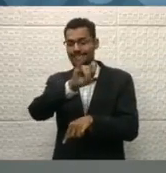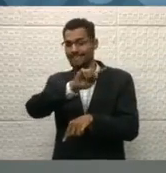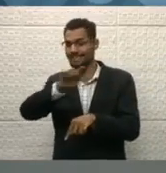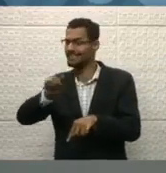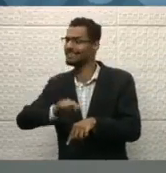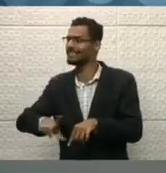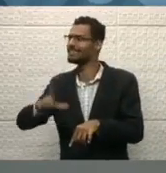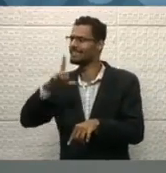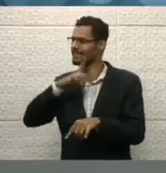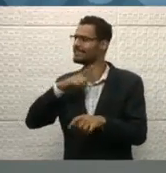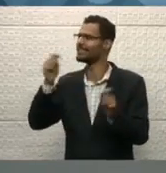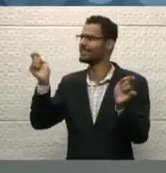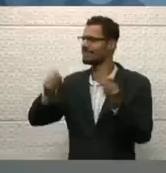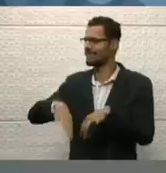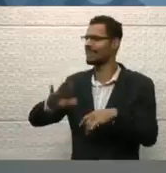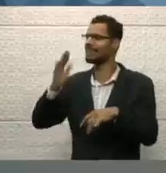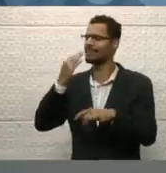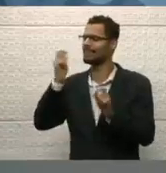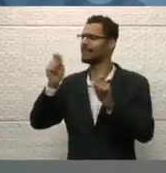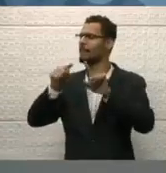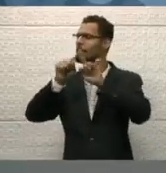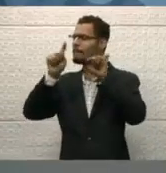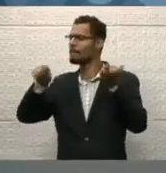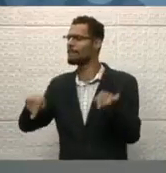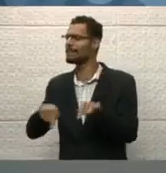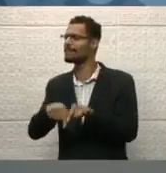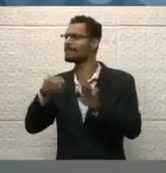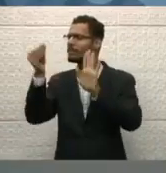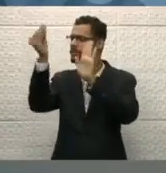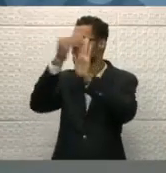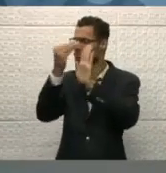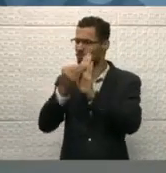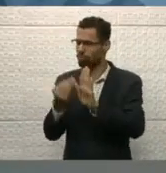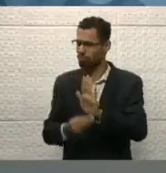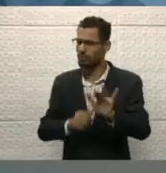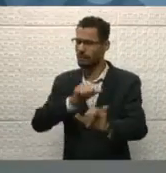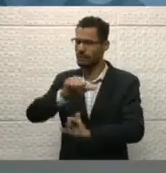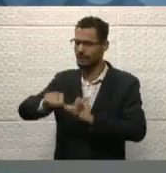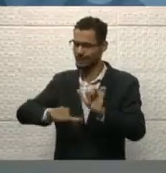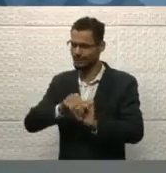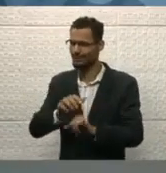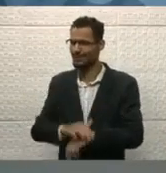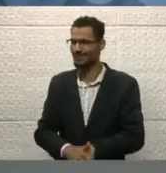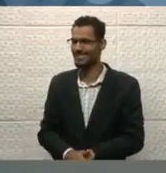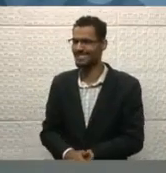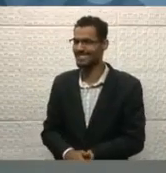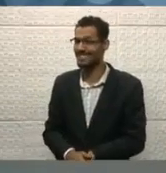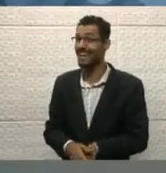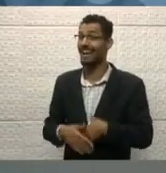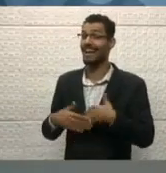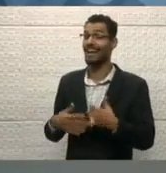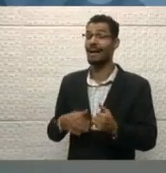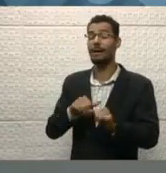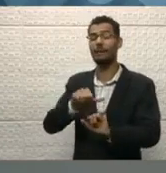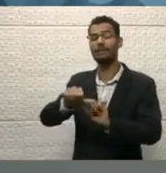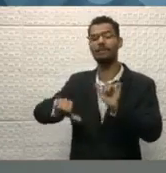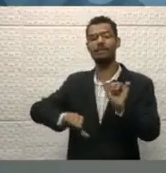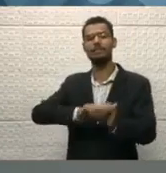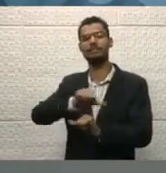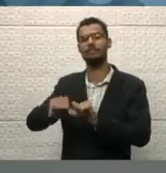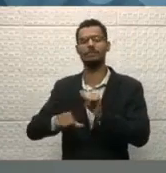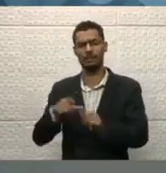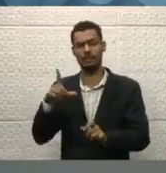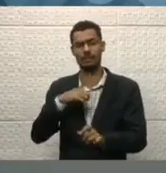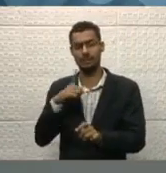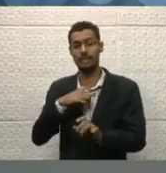que seja conhecida uma matriz e nós vamos construir uma transformação a partir dela. E essas transformações,